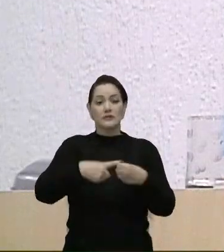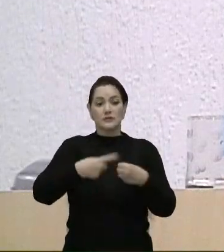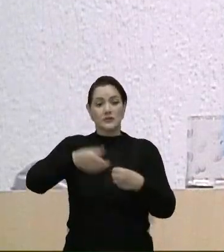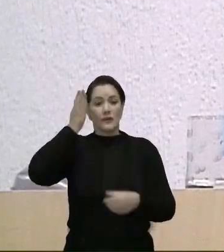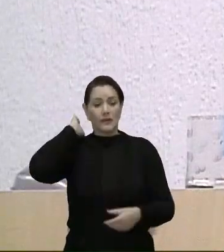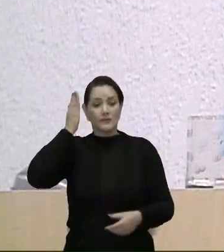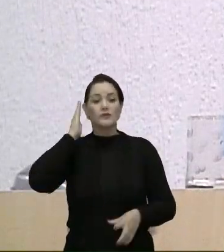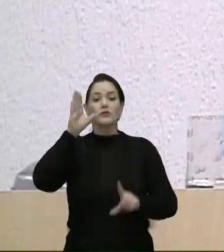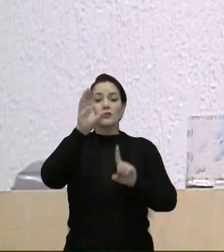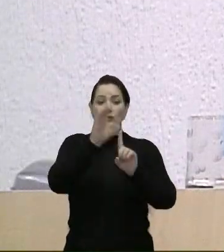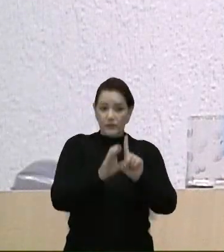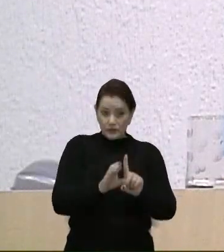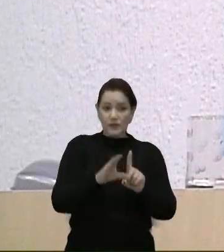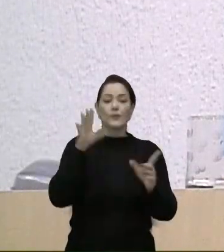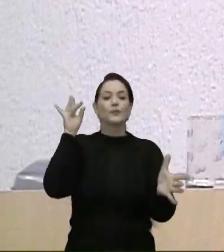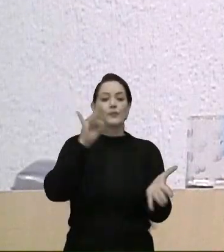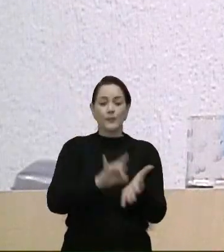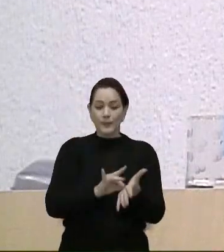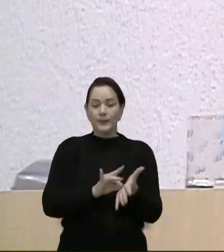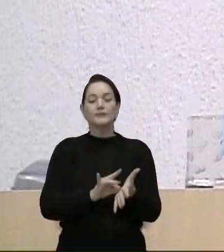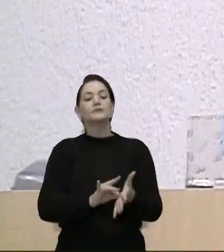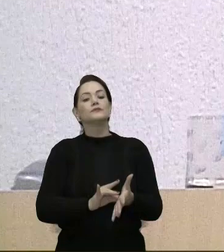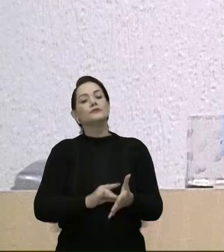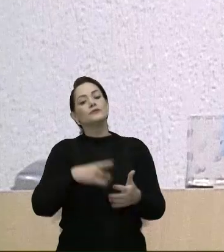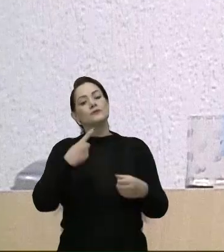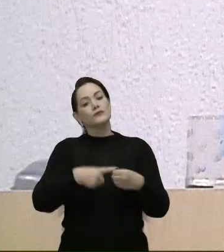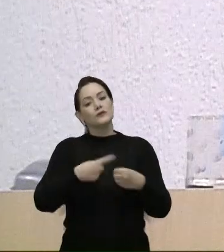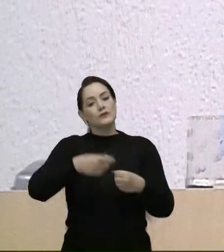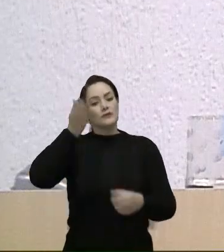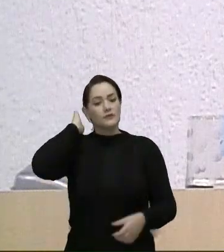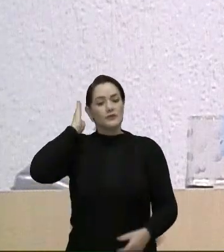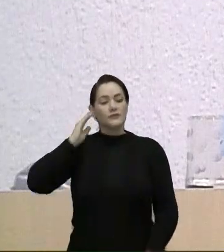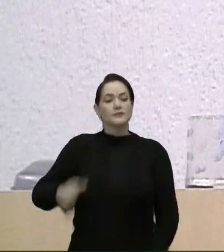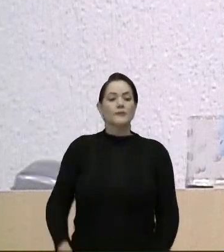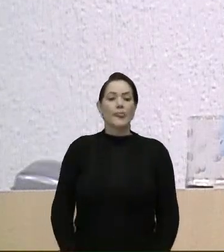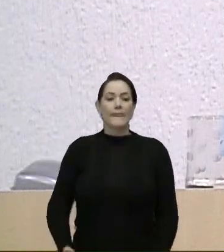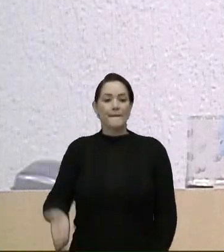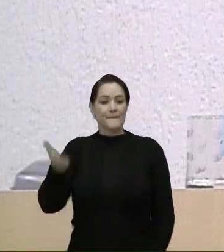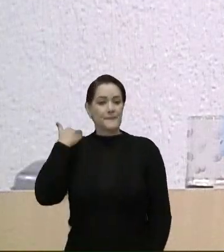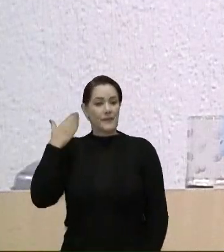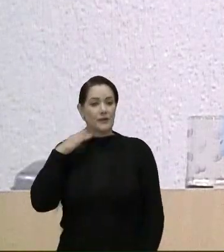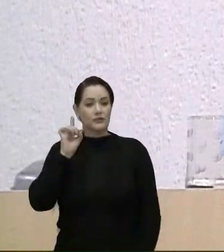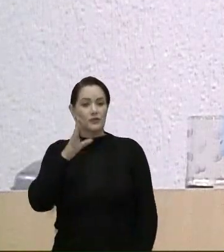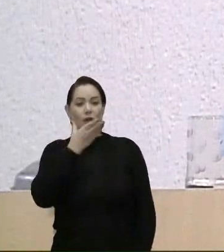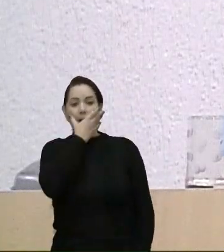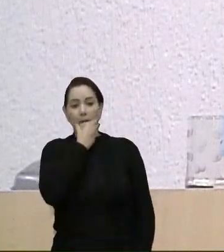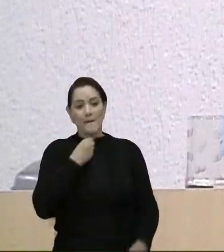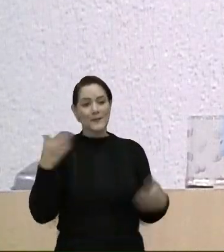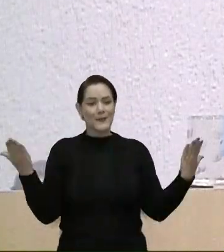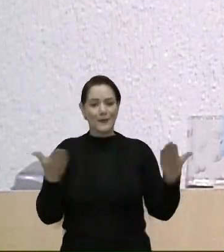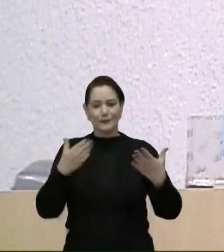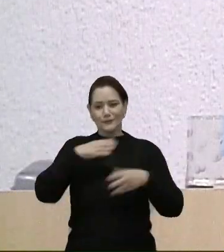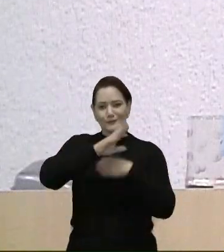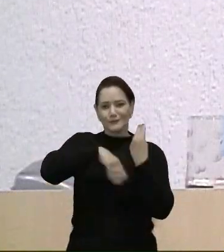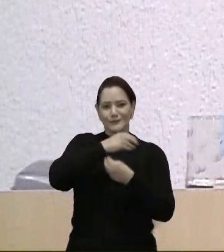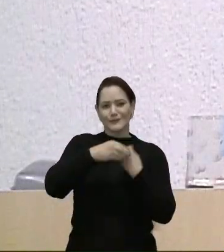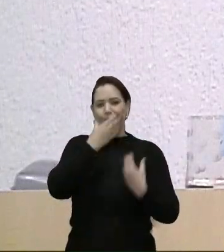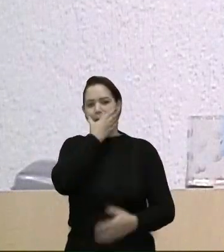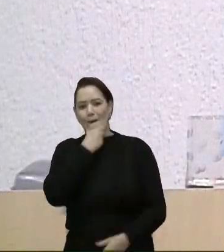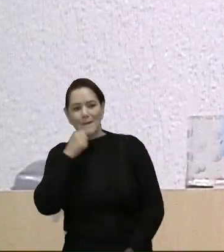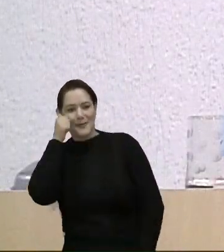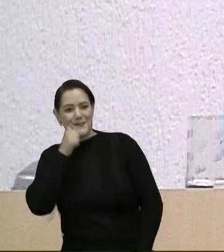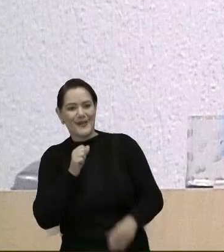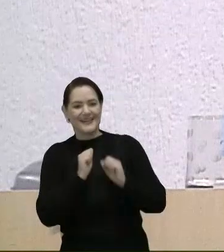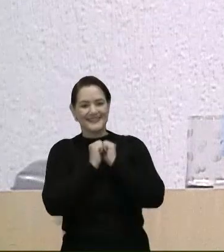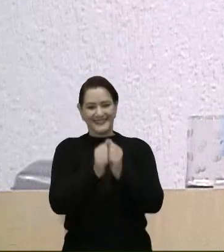é do calendário oficial do município. Só que antigamente era só para homem. Hoje não, hoje é mistura dos dois, homem e